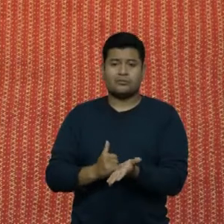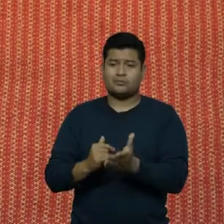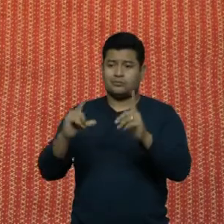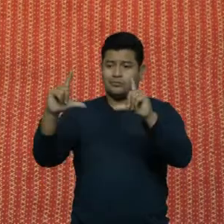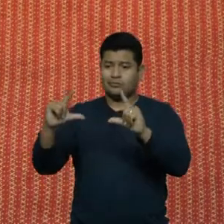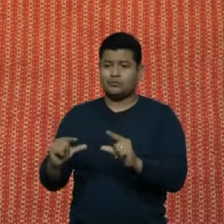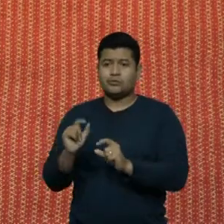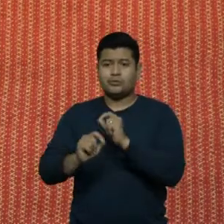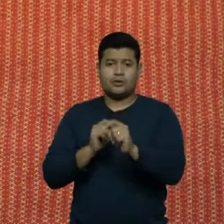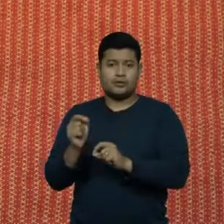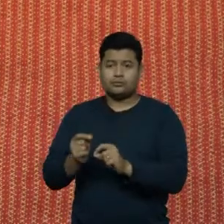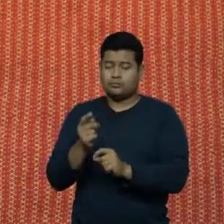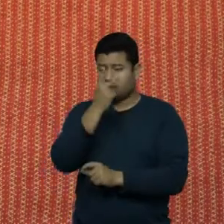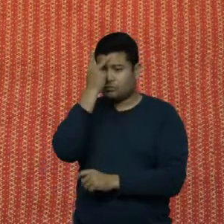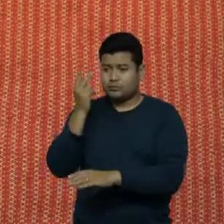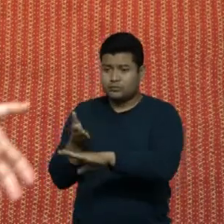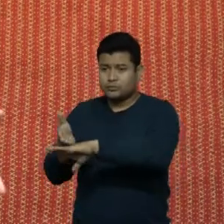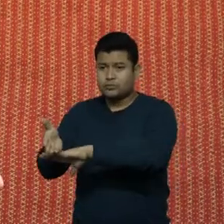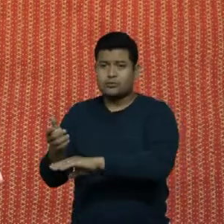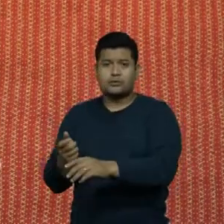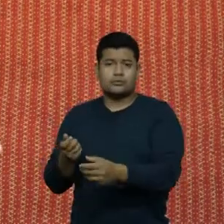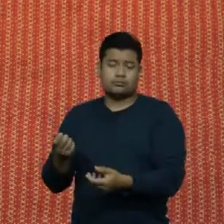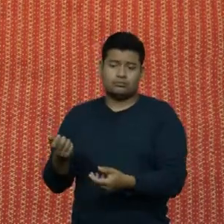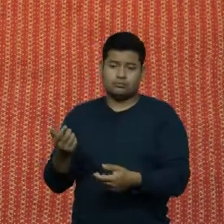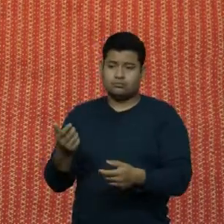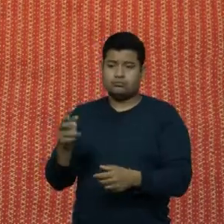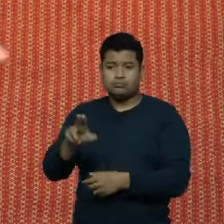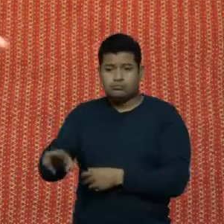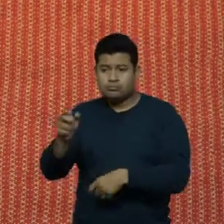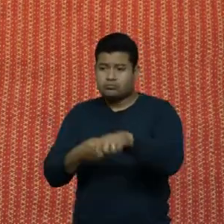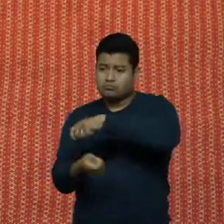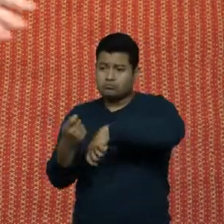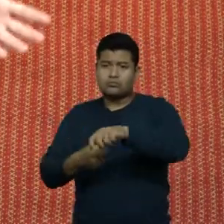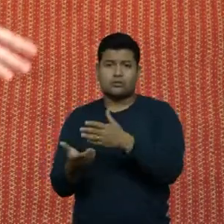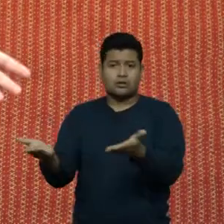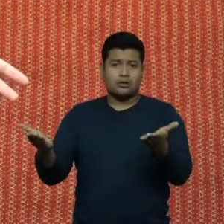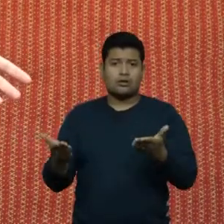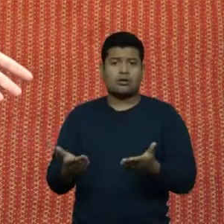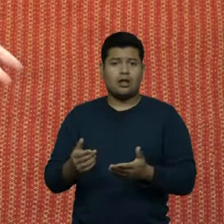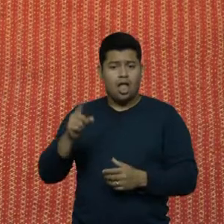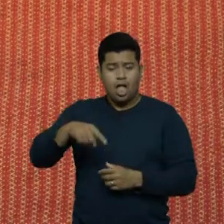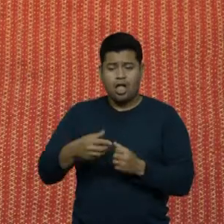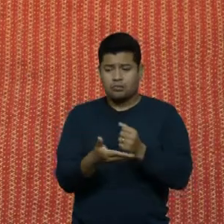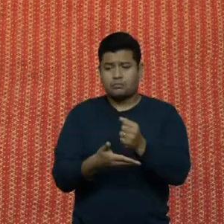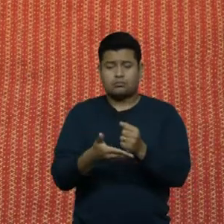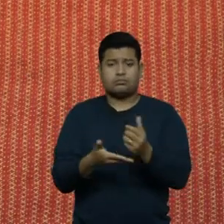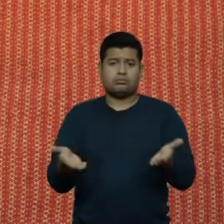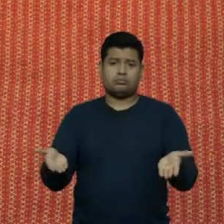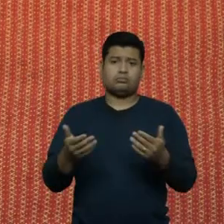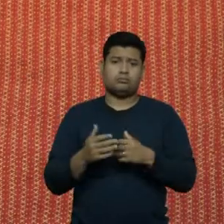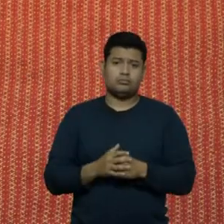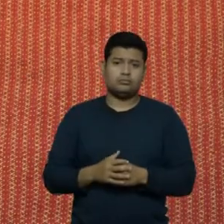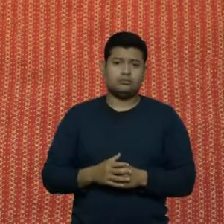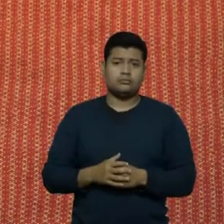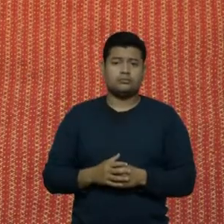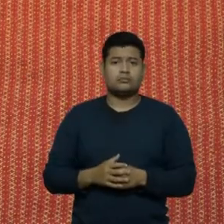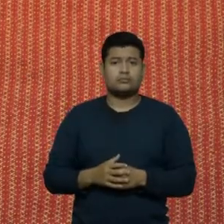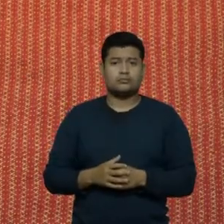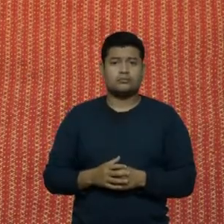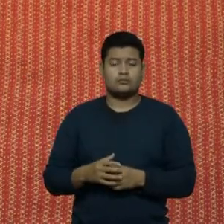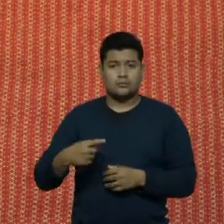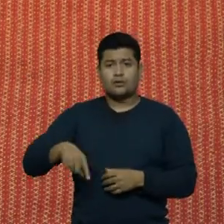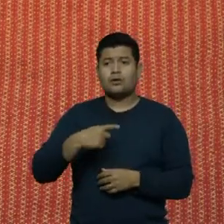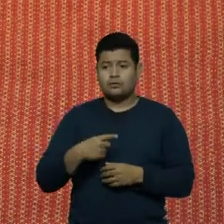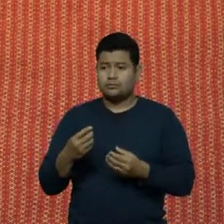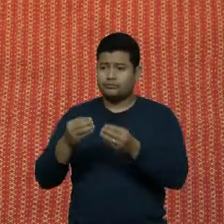básico Vamos aumentar o tributo faz muita atividade econômica demanda isso a economia minha básica nós vamos fazer isso com o